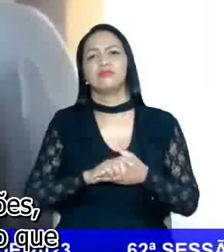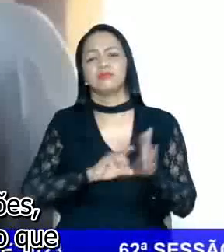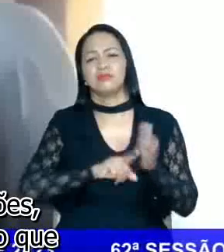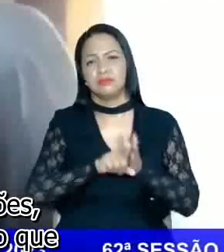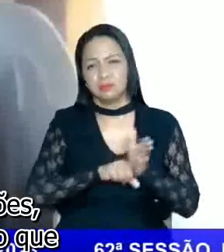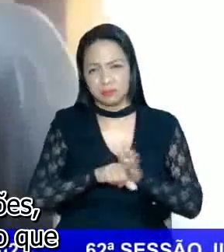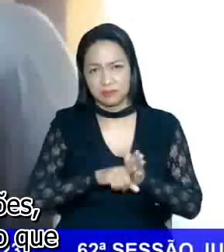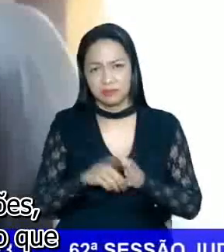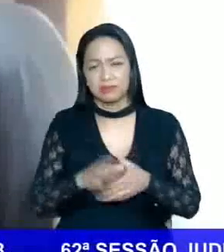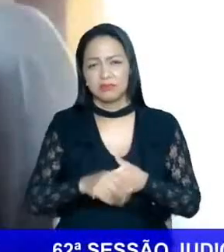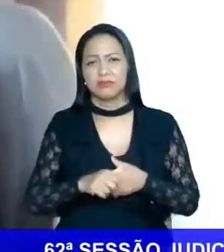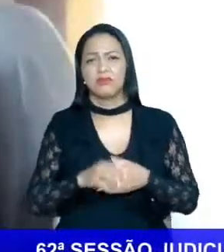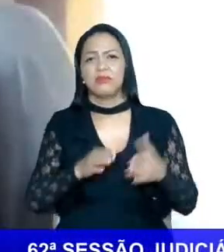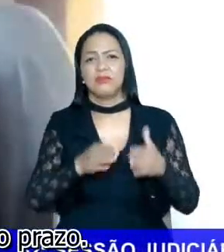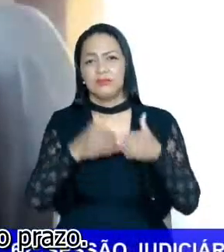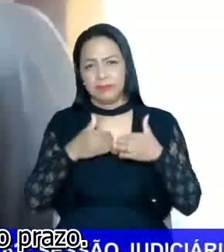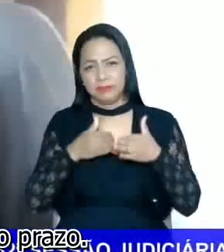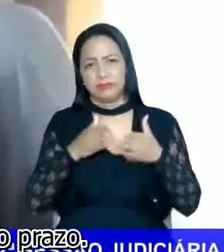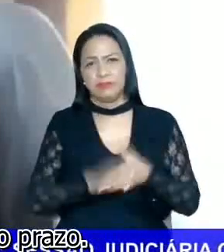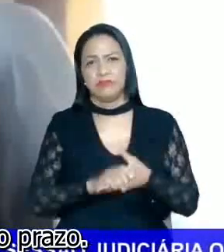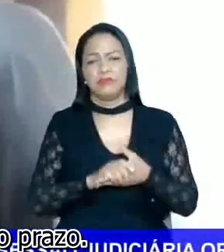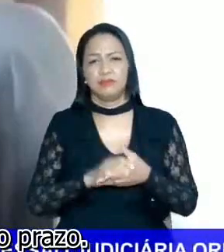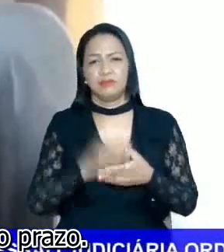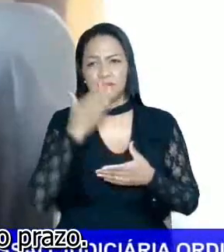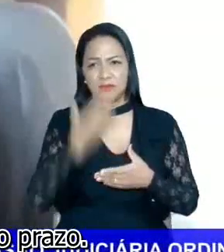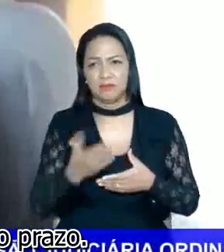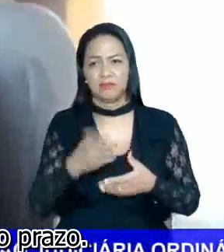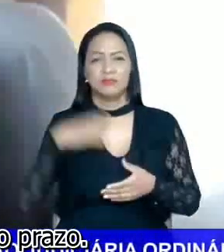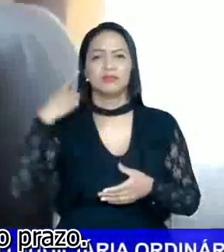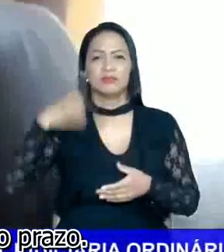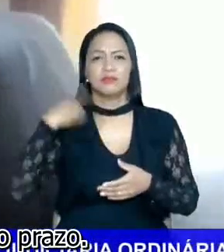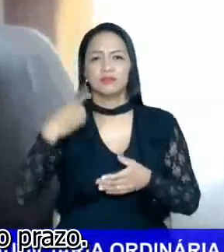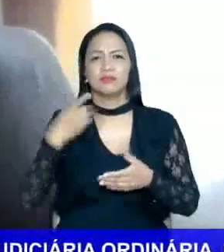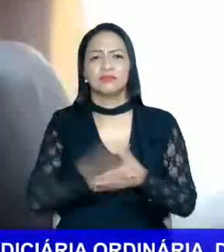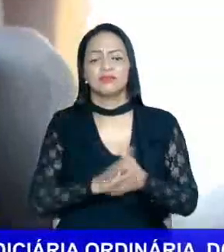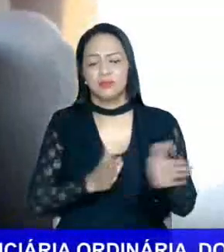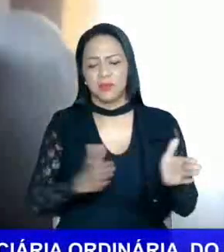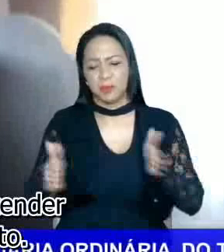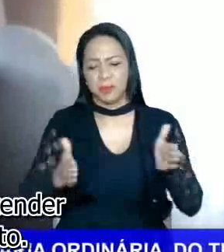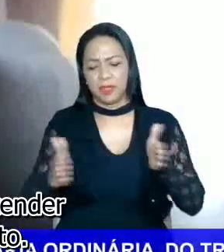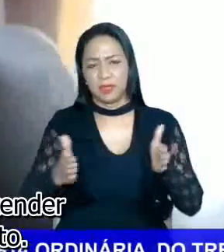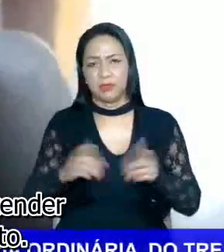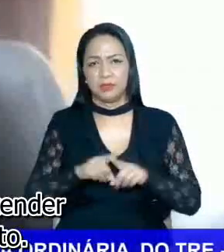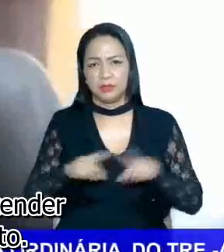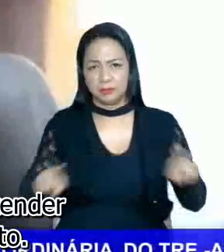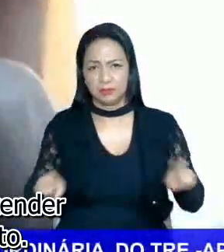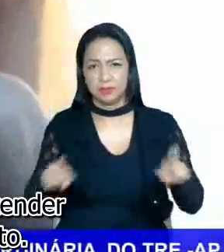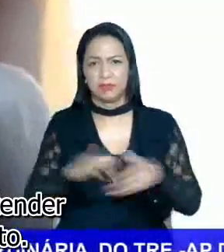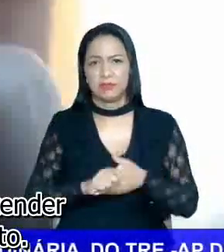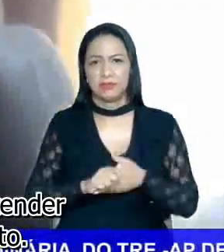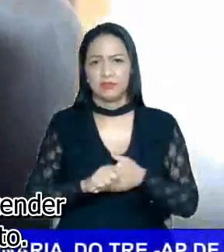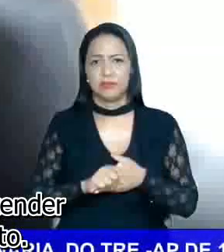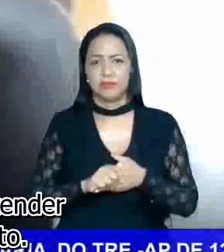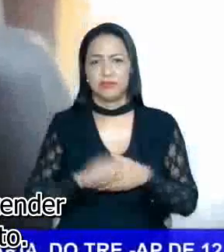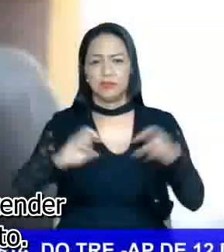portanto, eu estou propondo que seja deferido o pedido do advogado para reabrir o prazo. Mas, é claro, a